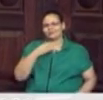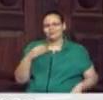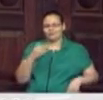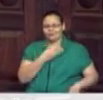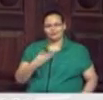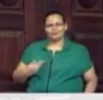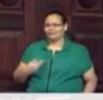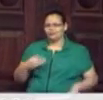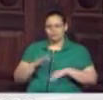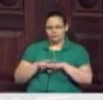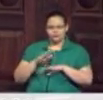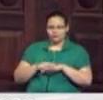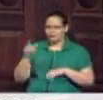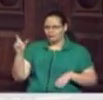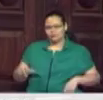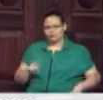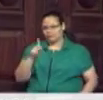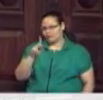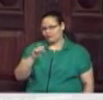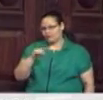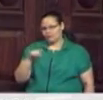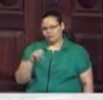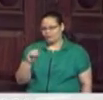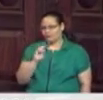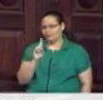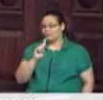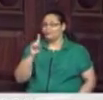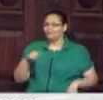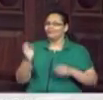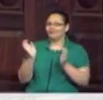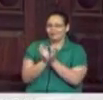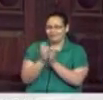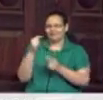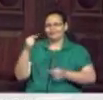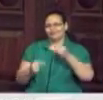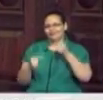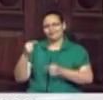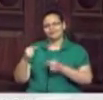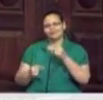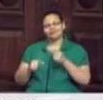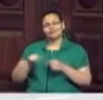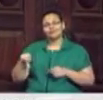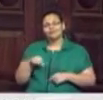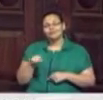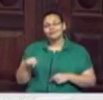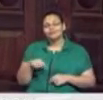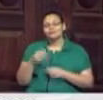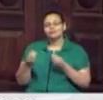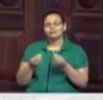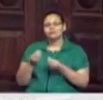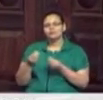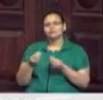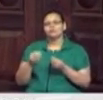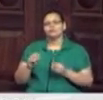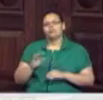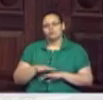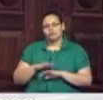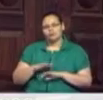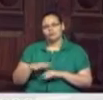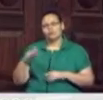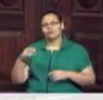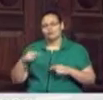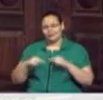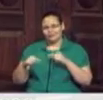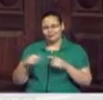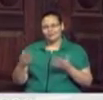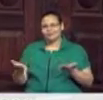foi produzida só por ele. Foi produzida por um grupo político que estabeleceu um modus operandi, que